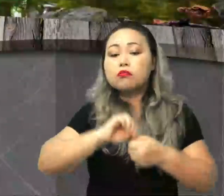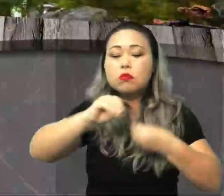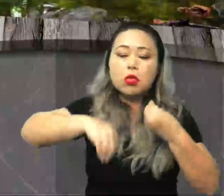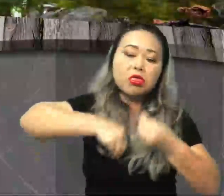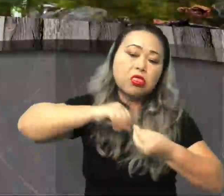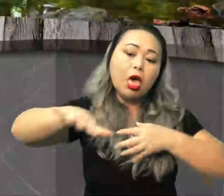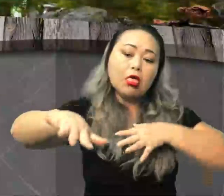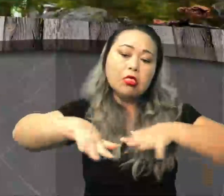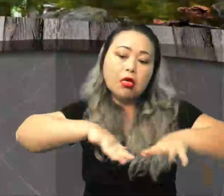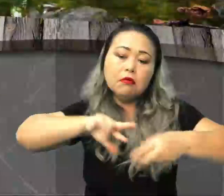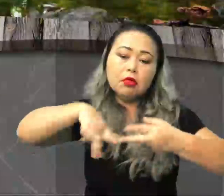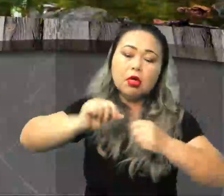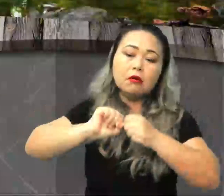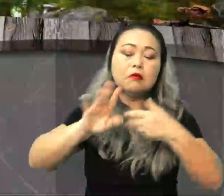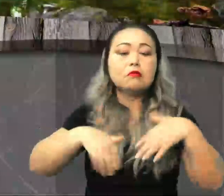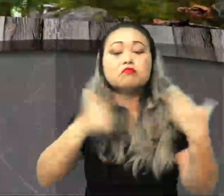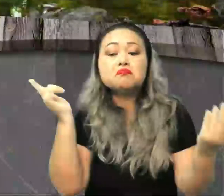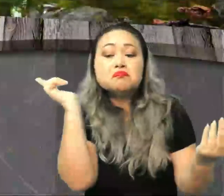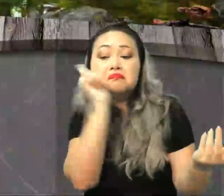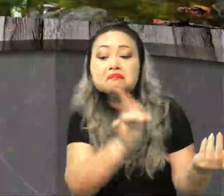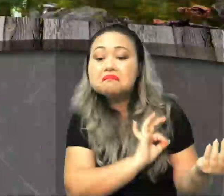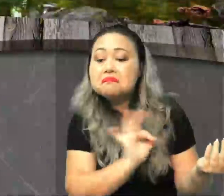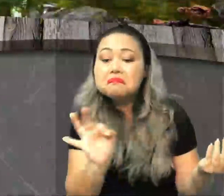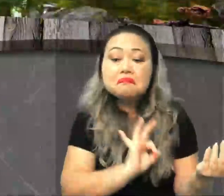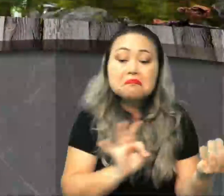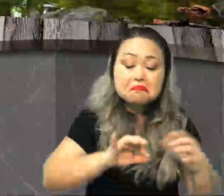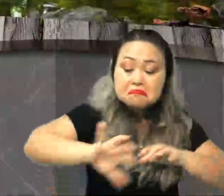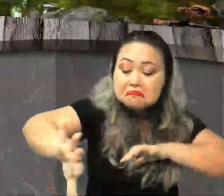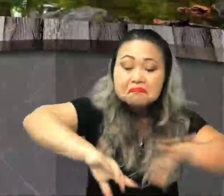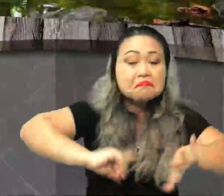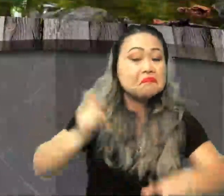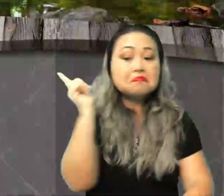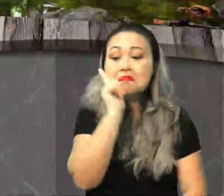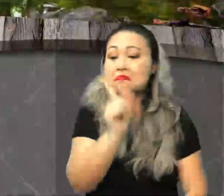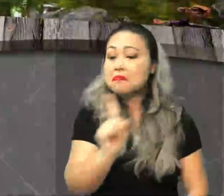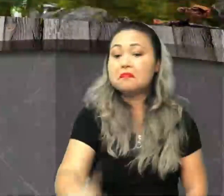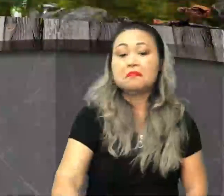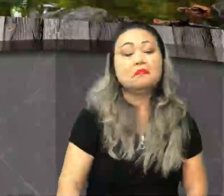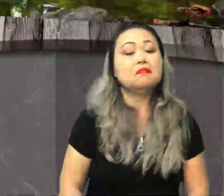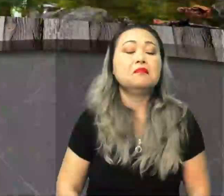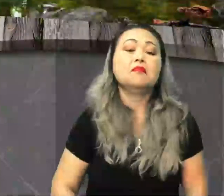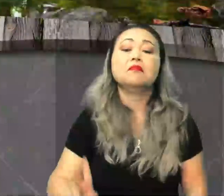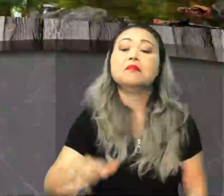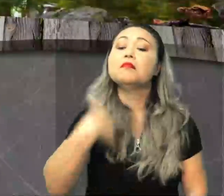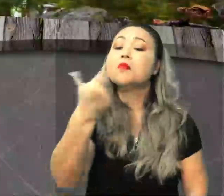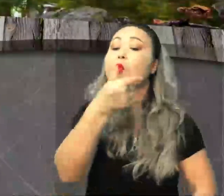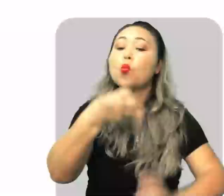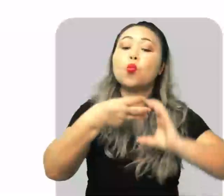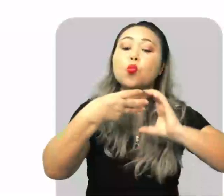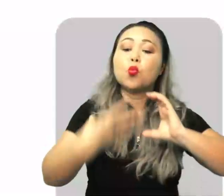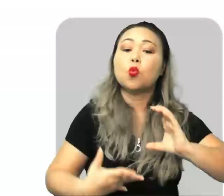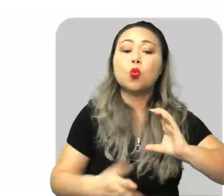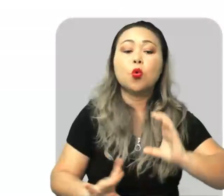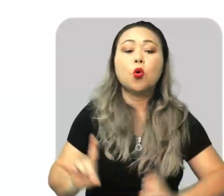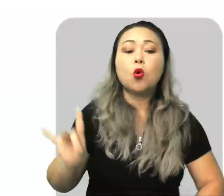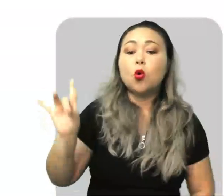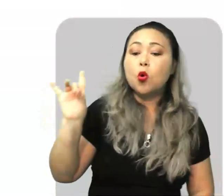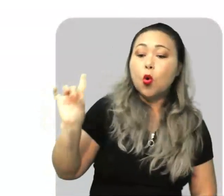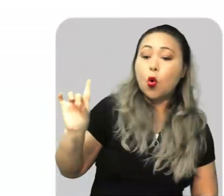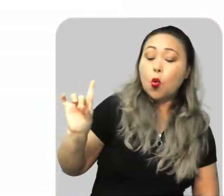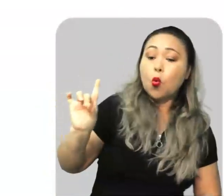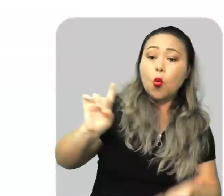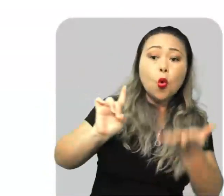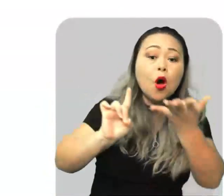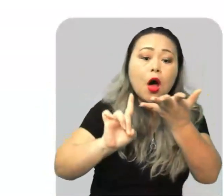está disperso e aí você não consegue, né, separá-lo, beleza? Outra característica,